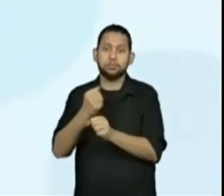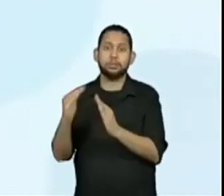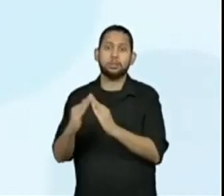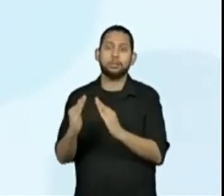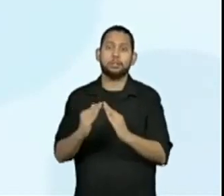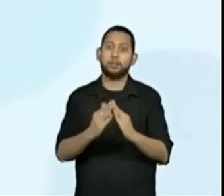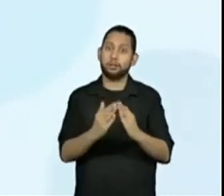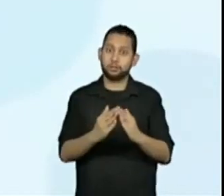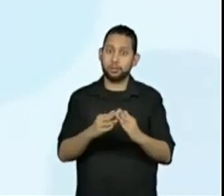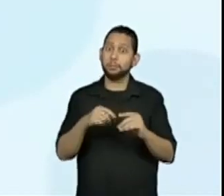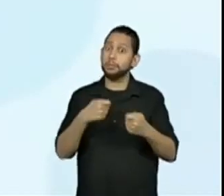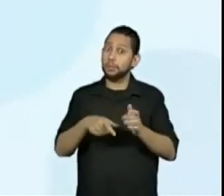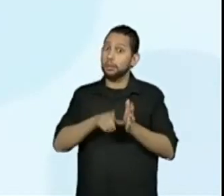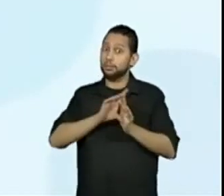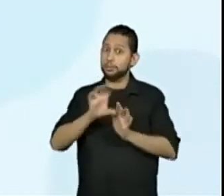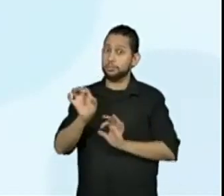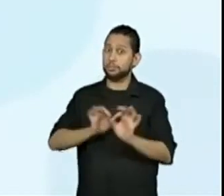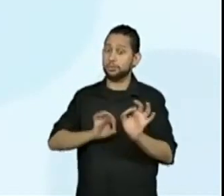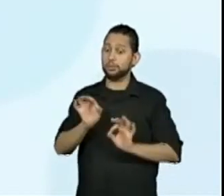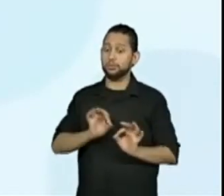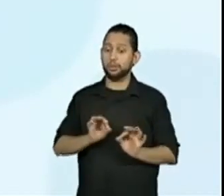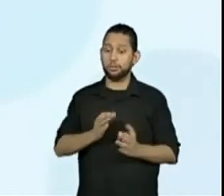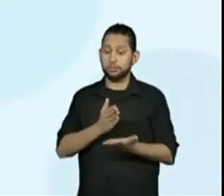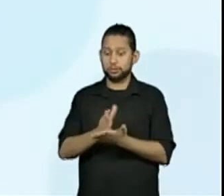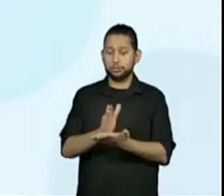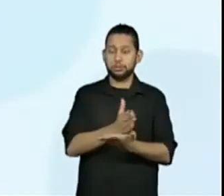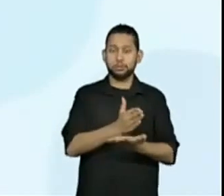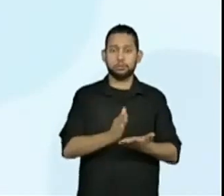sem o devido planejamento, o que acontece?